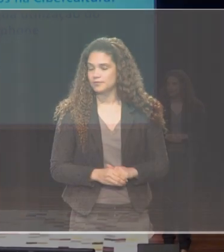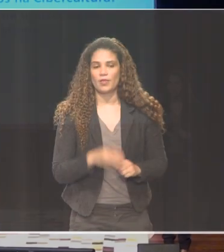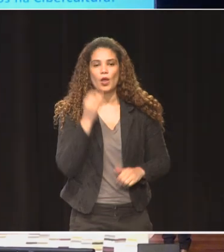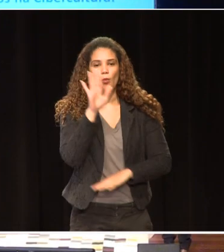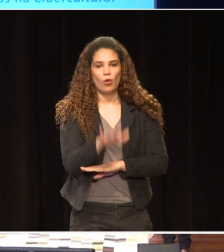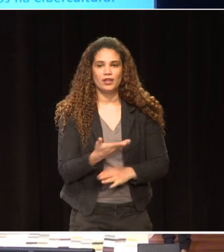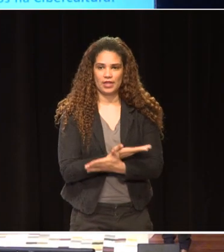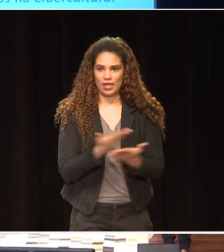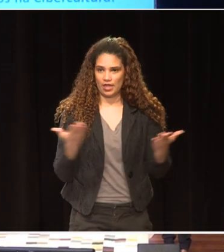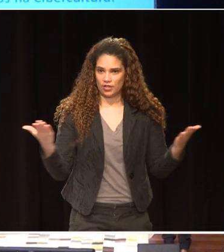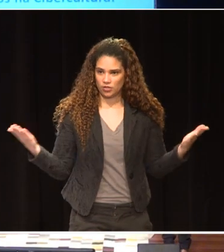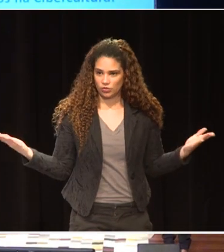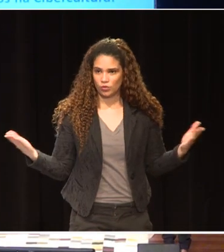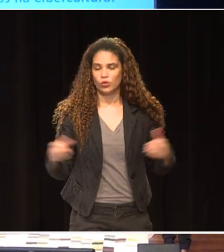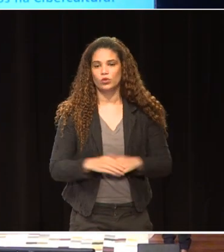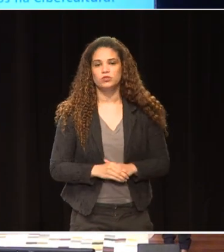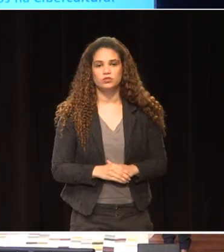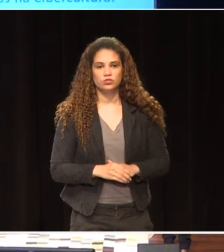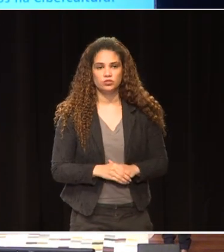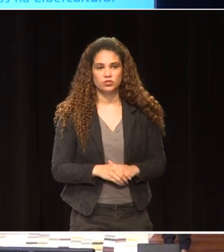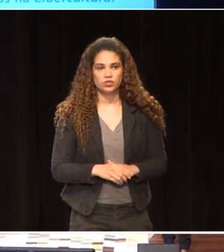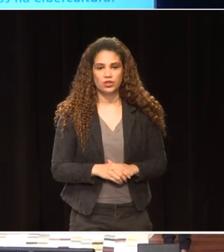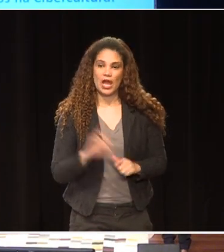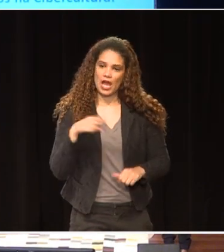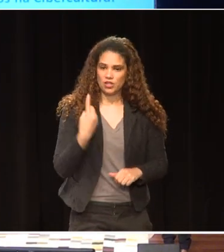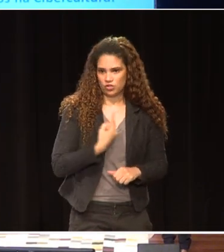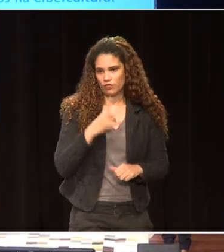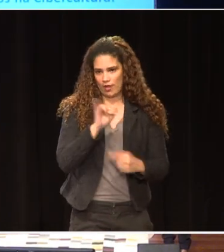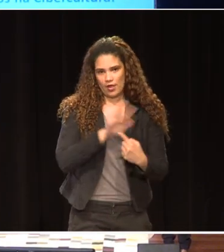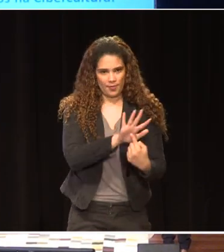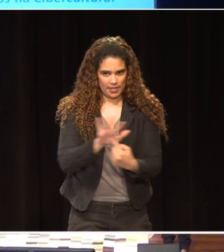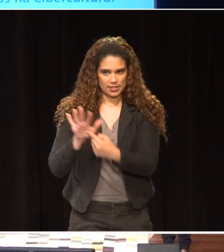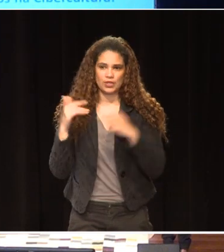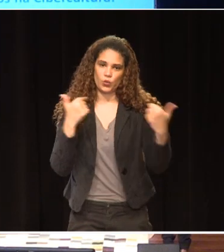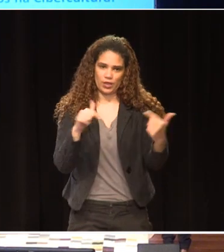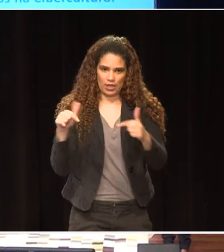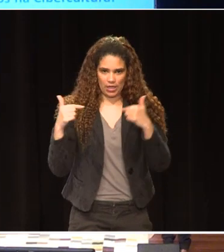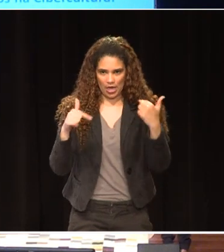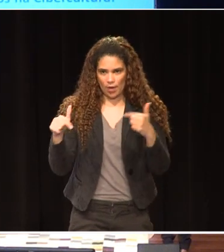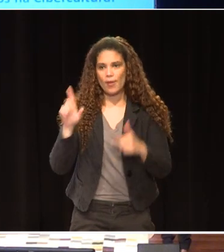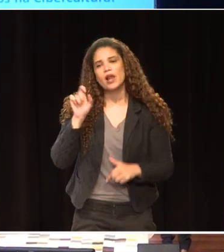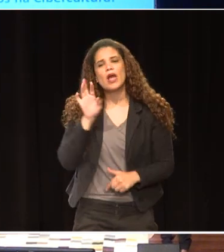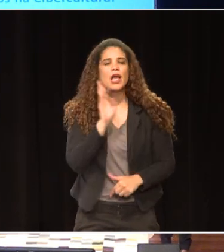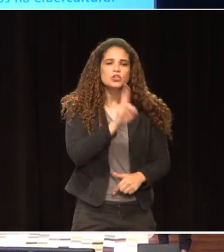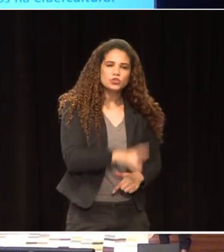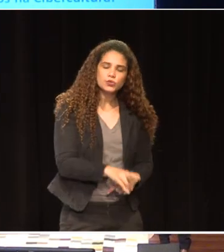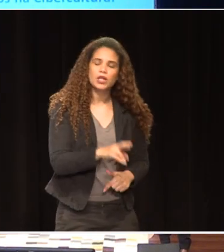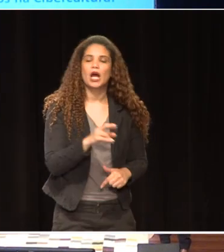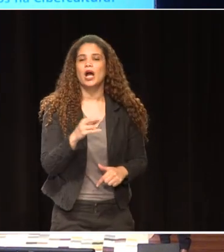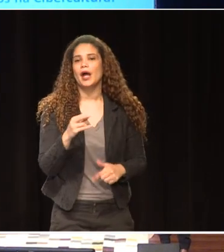Boa tarde a todos. A gente vai apresentar um trabalho aqui que é um resultado de